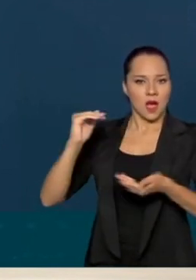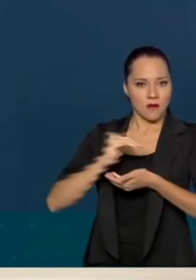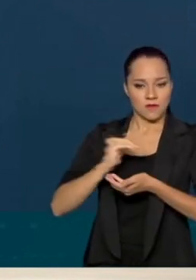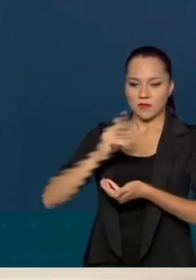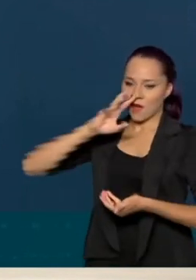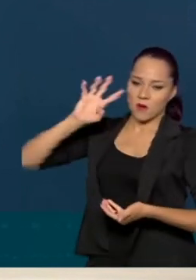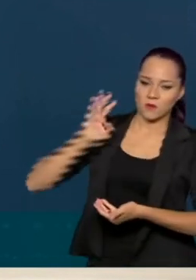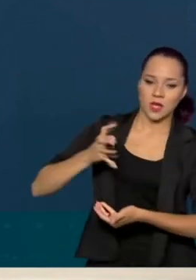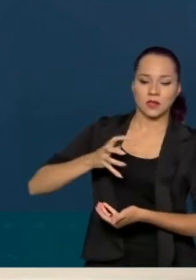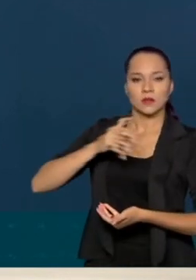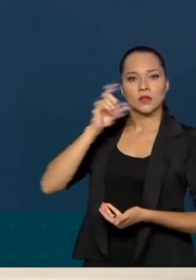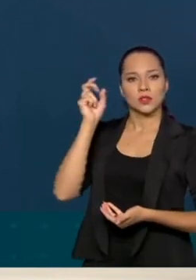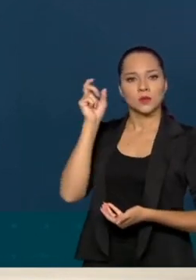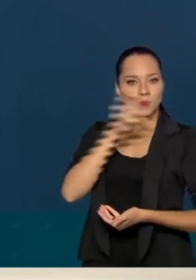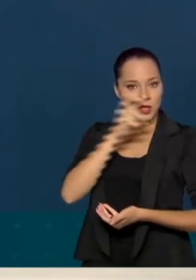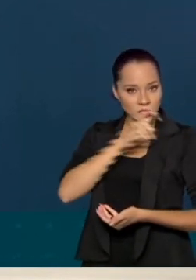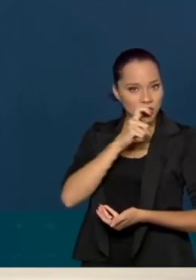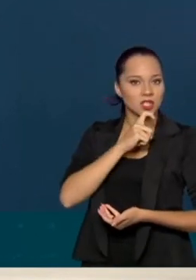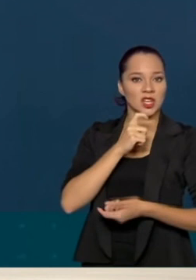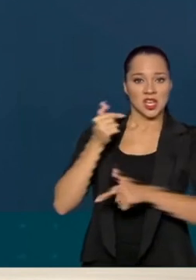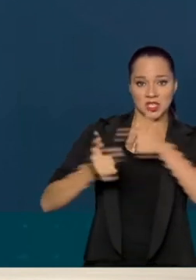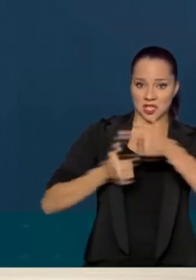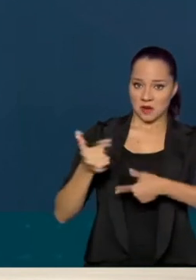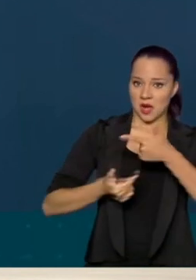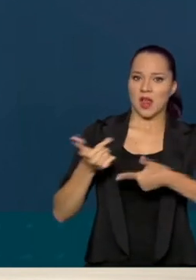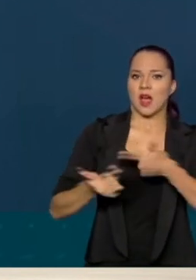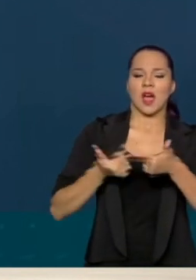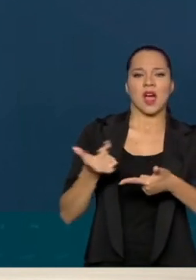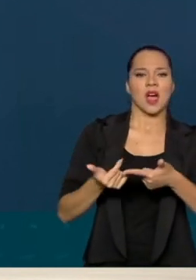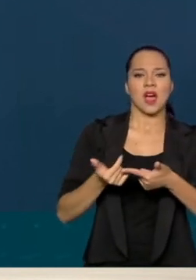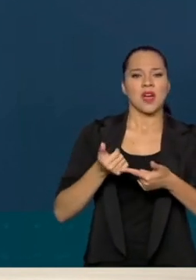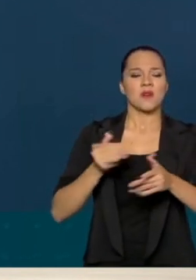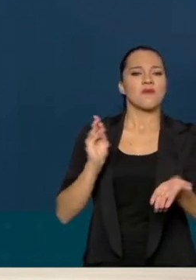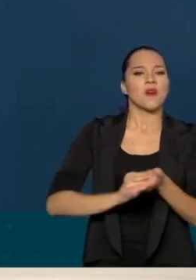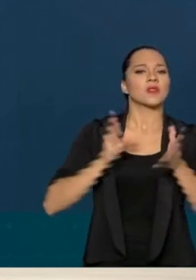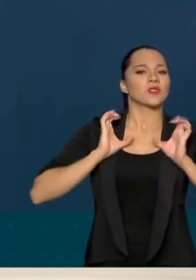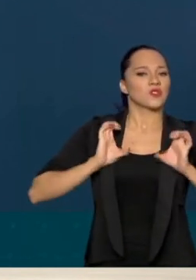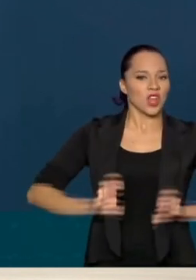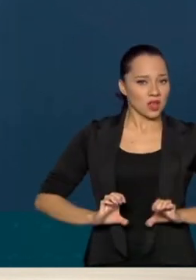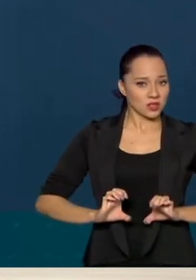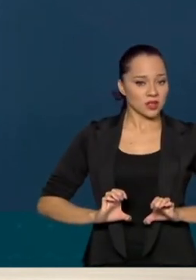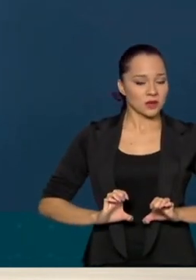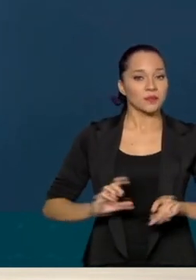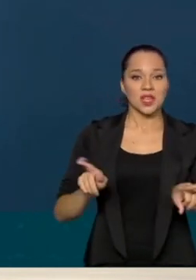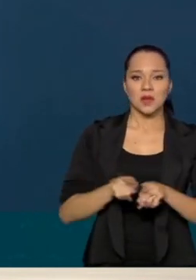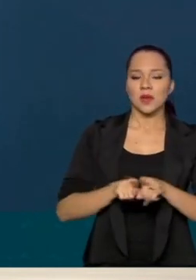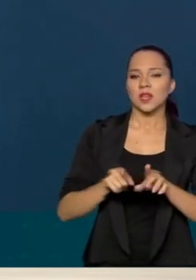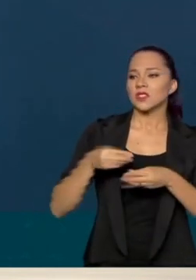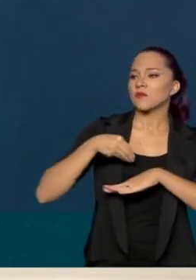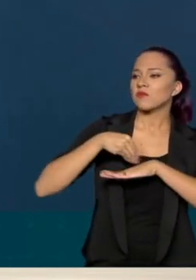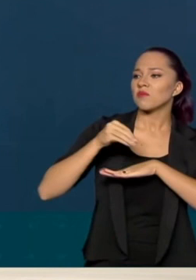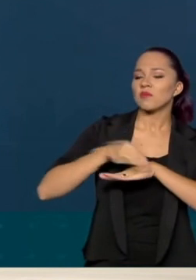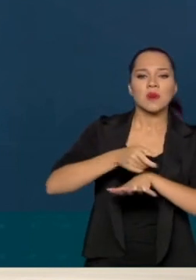mentir além de atuar de maneira antiética e de produzir